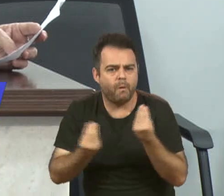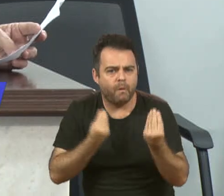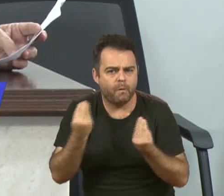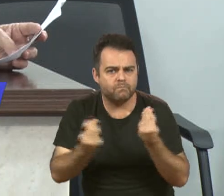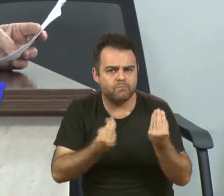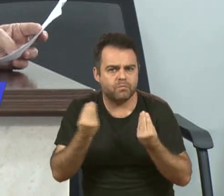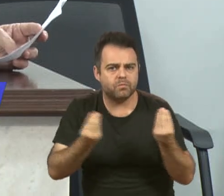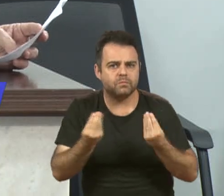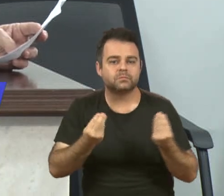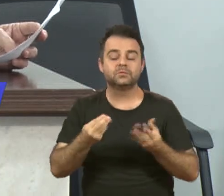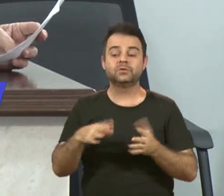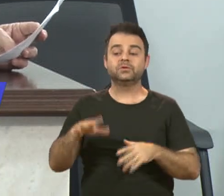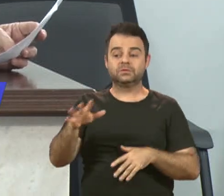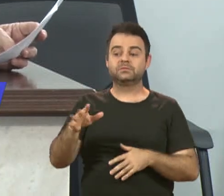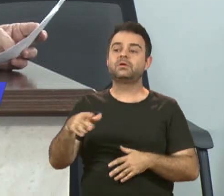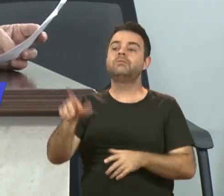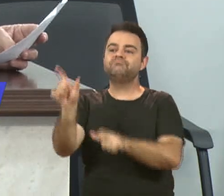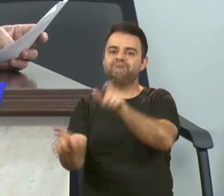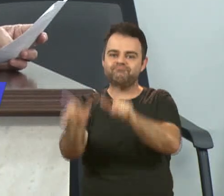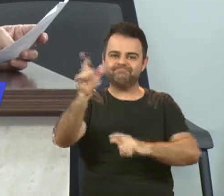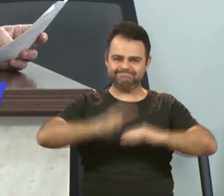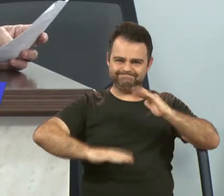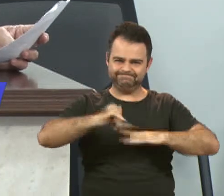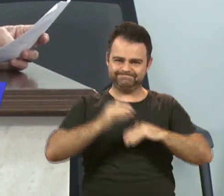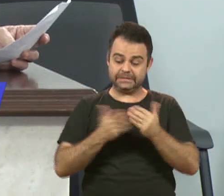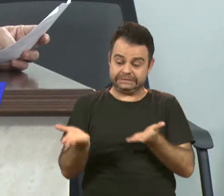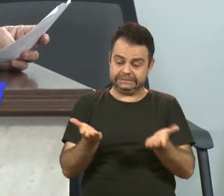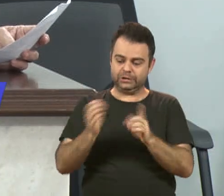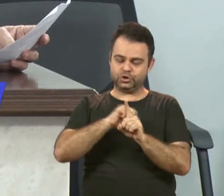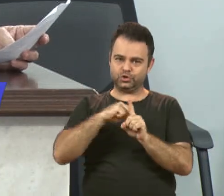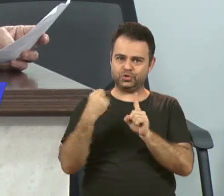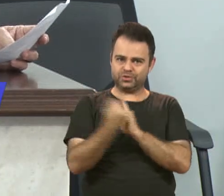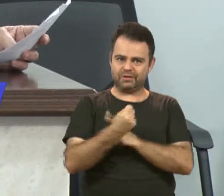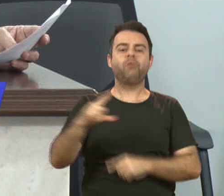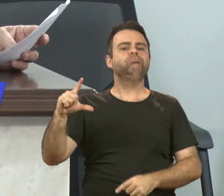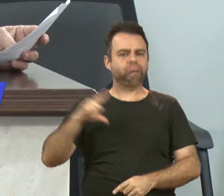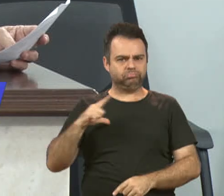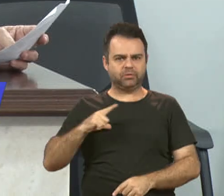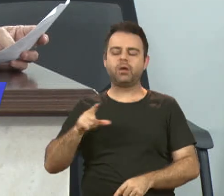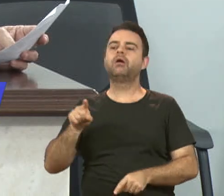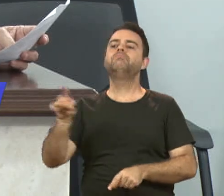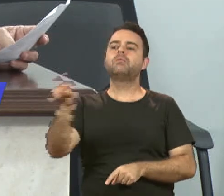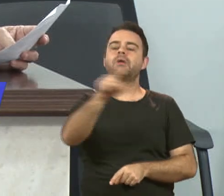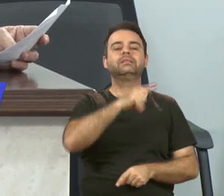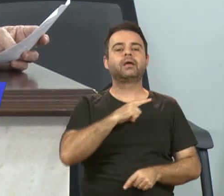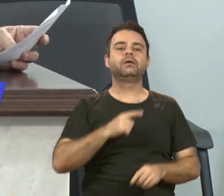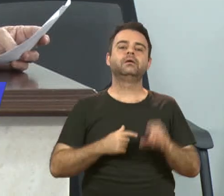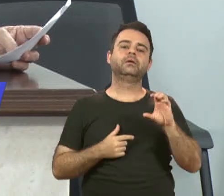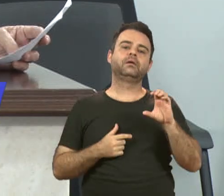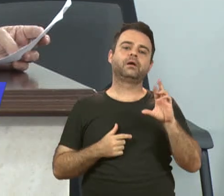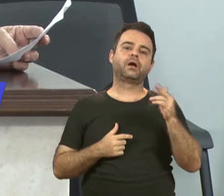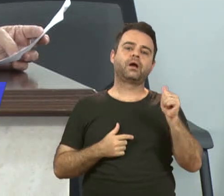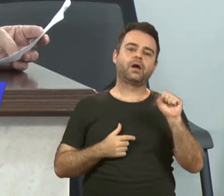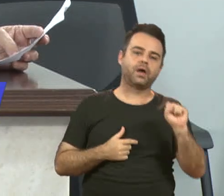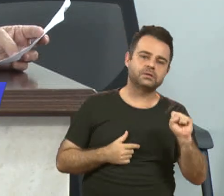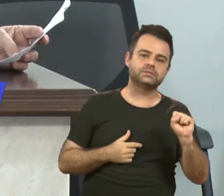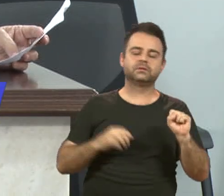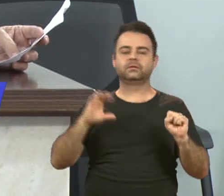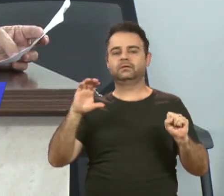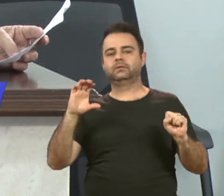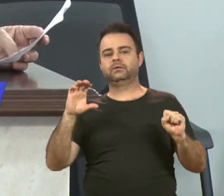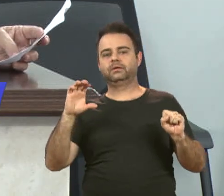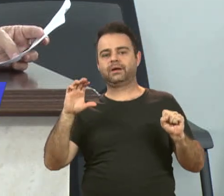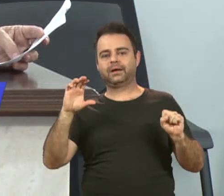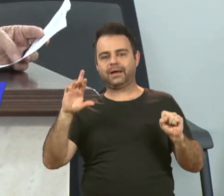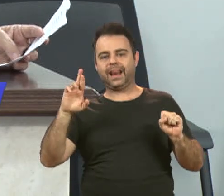dos serviços socioassistenciais, a gente tem funcionando aqui CRAS e CREAS, Centros de Referência de Assistência